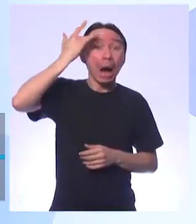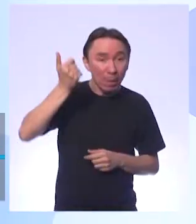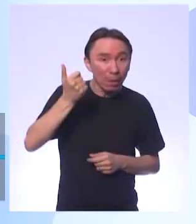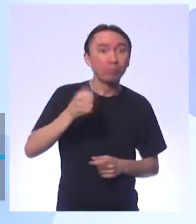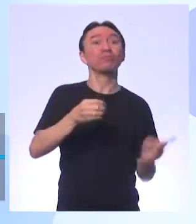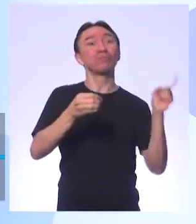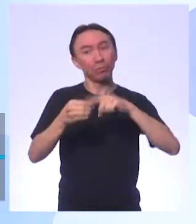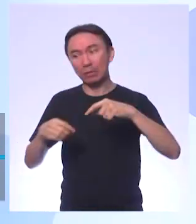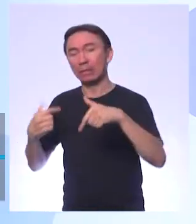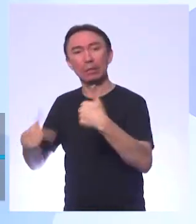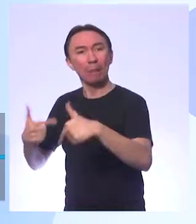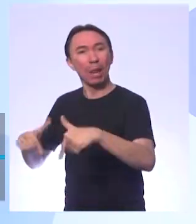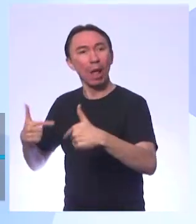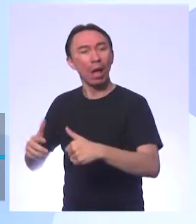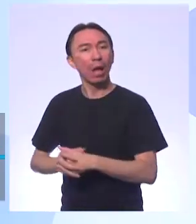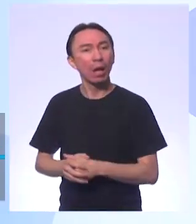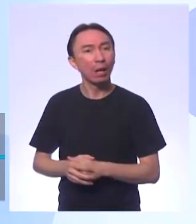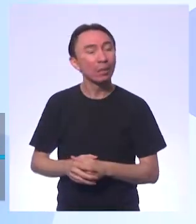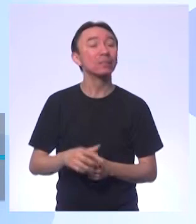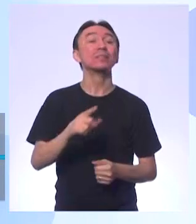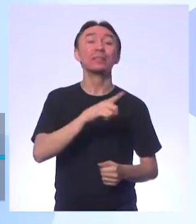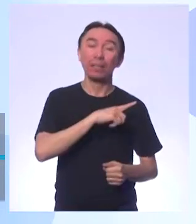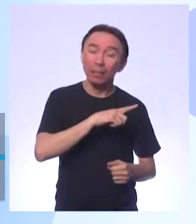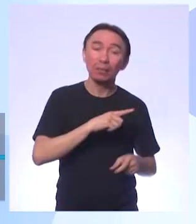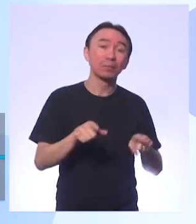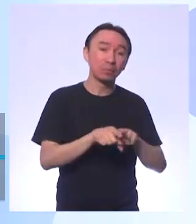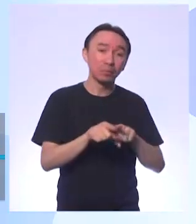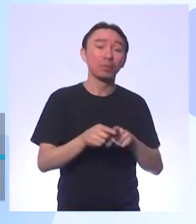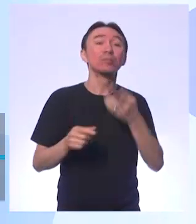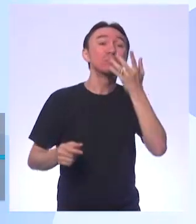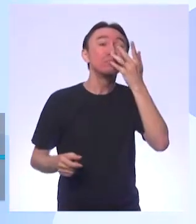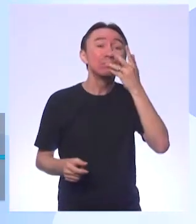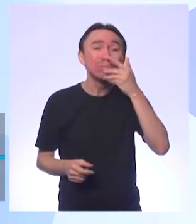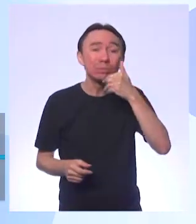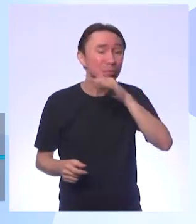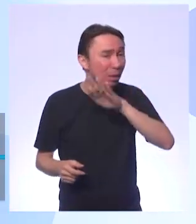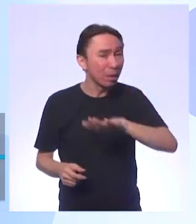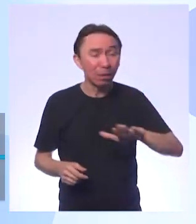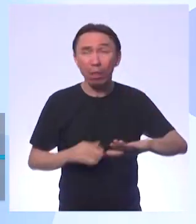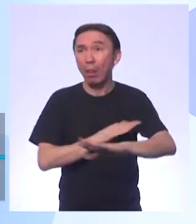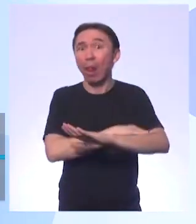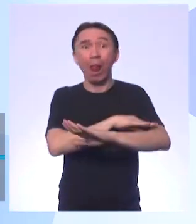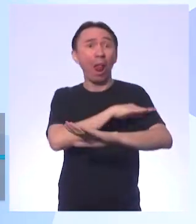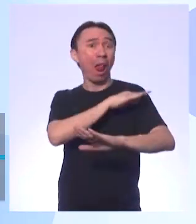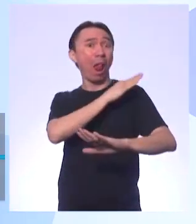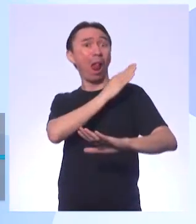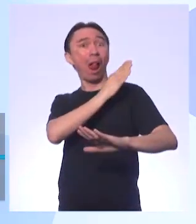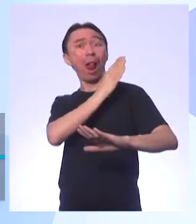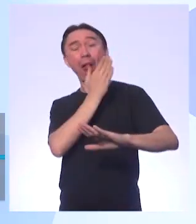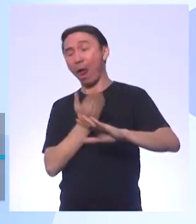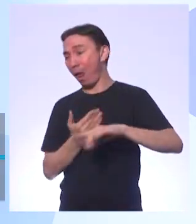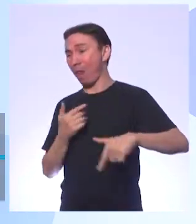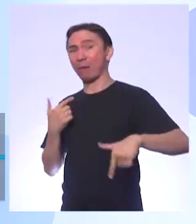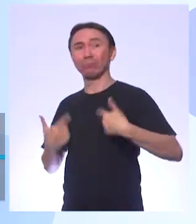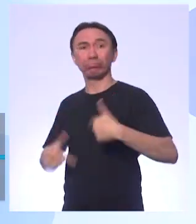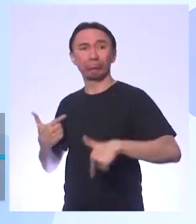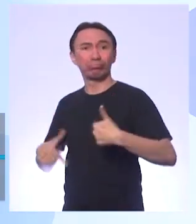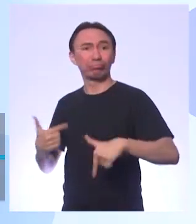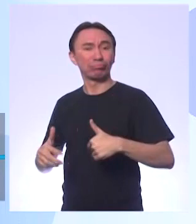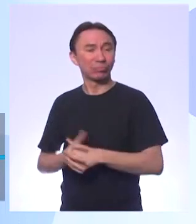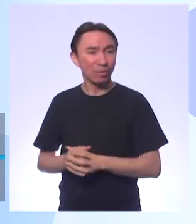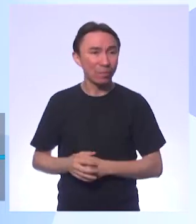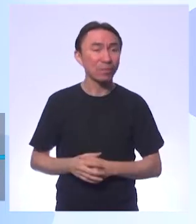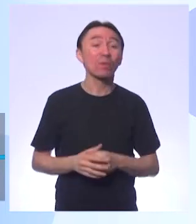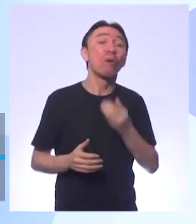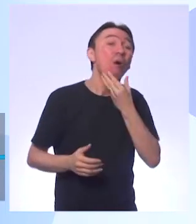mulheres, desculpem, crianças, que também trabalham em longas jornadas, homens que, por exemplo, tiveram partes